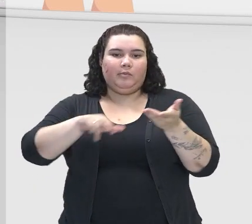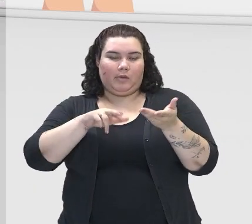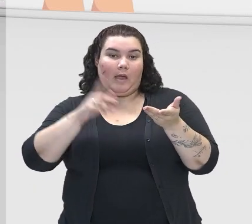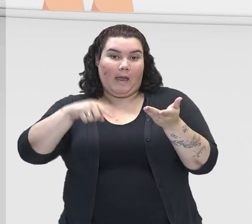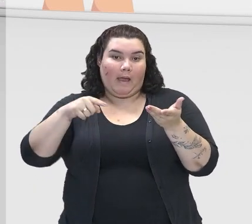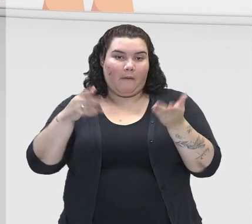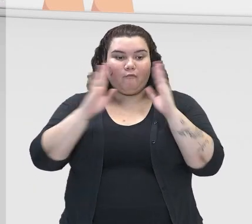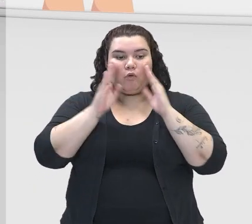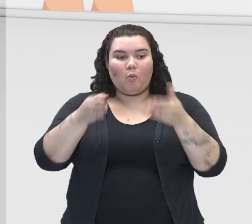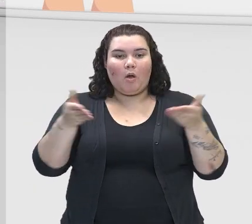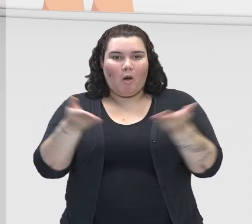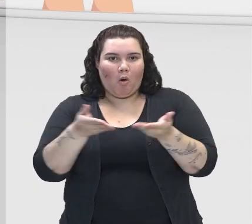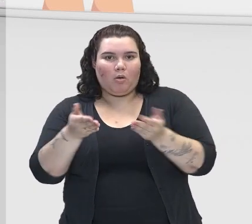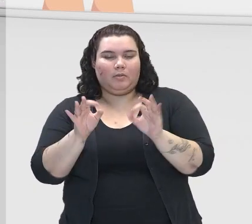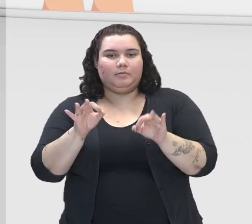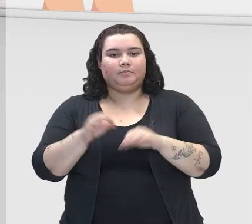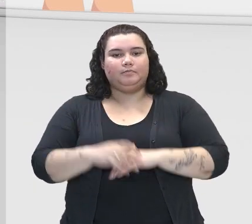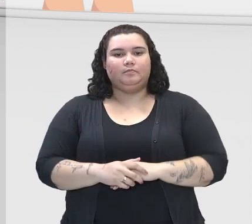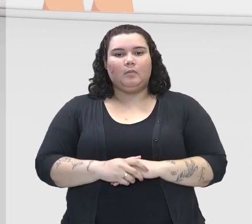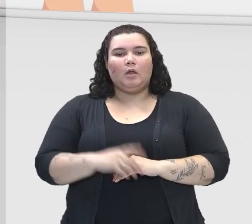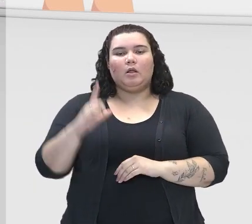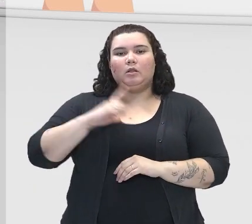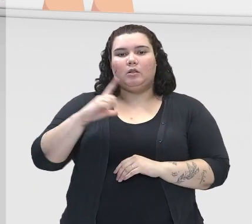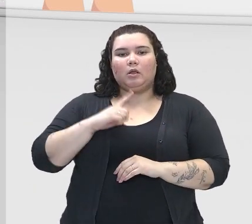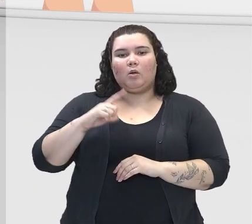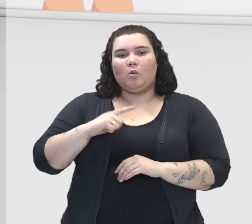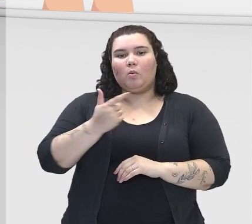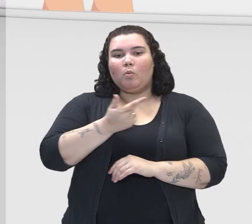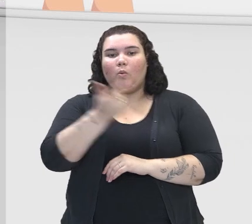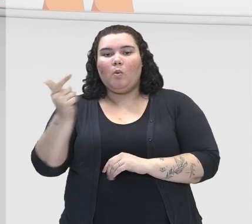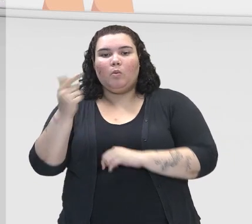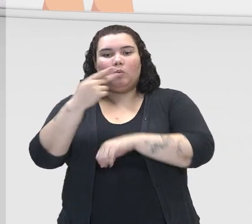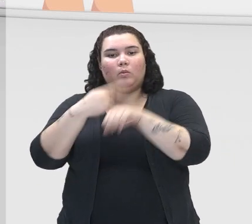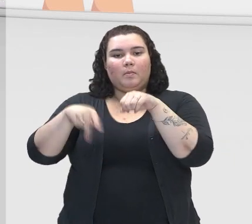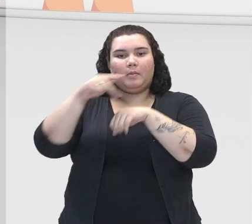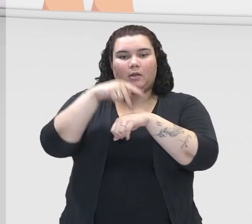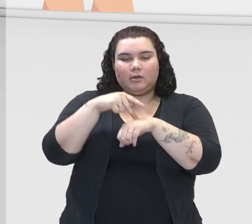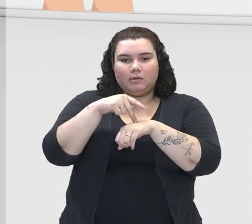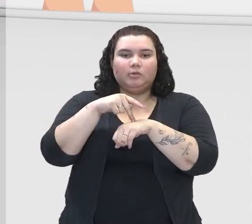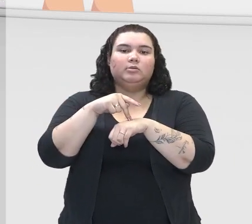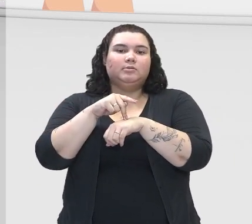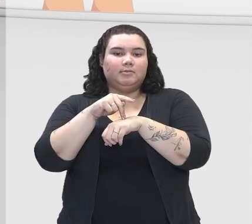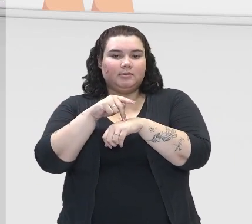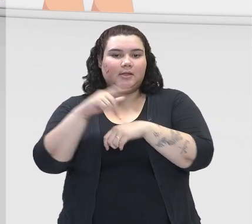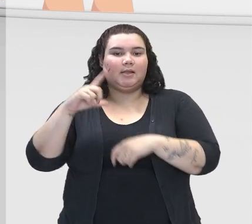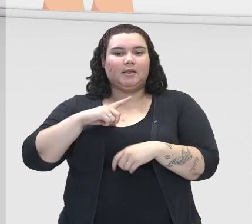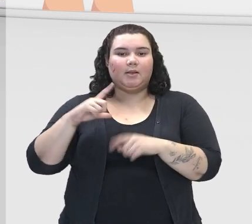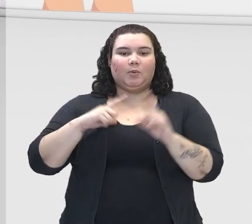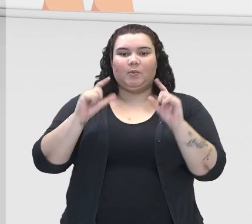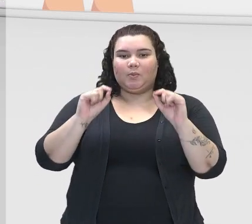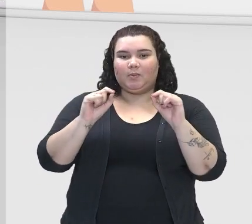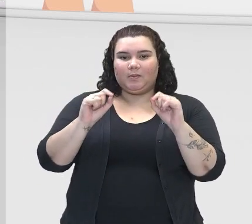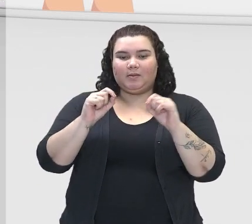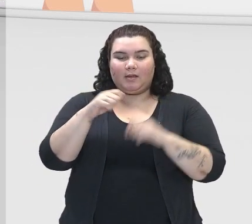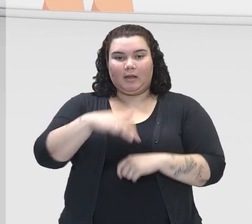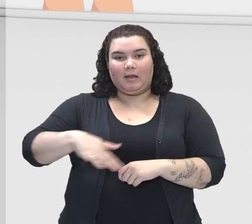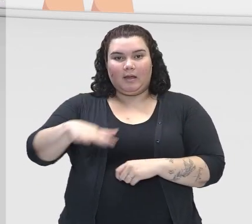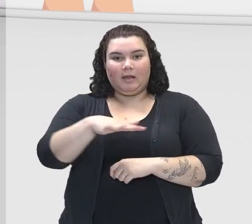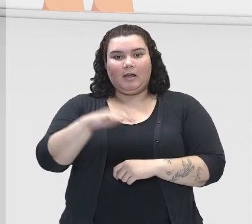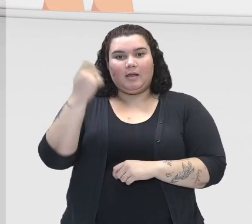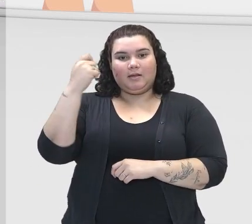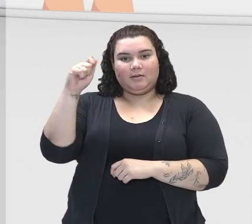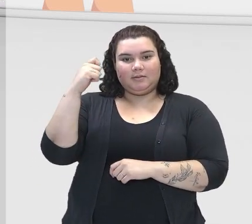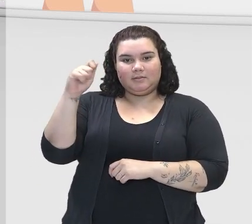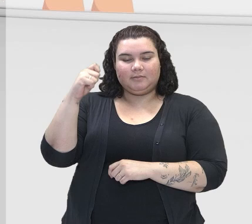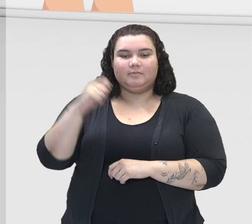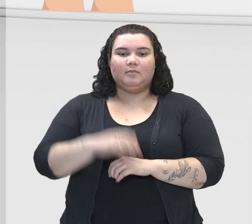E sabe outro país, outros hermanos, né, que falam espanhol aí na Argentina, é